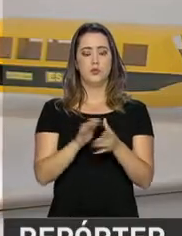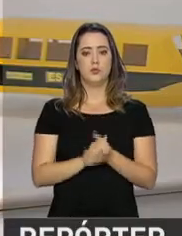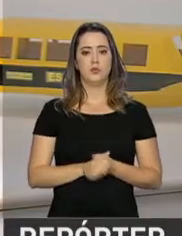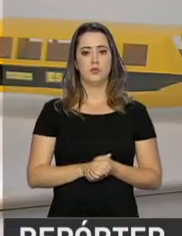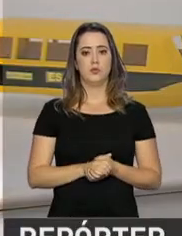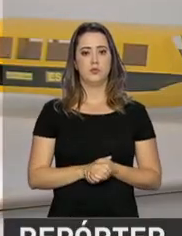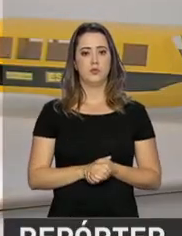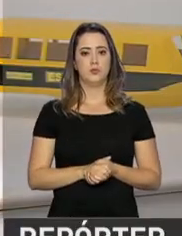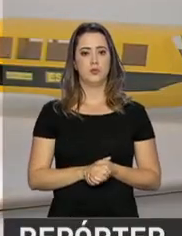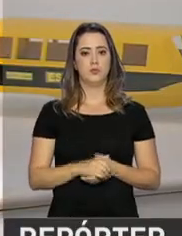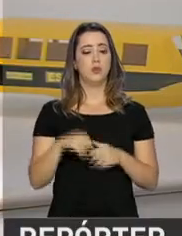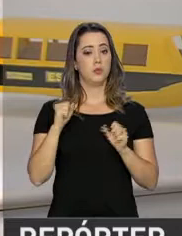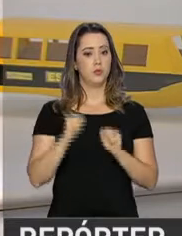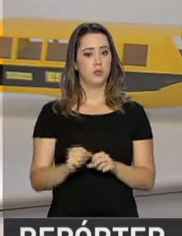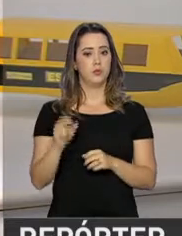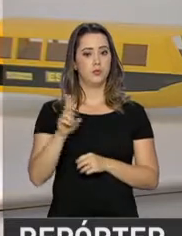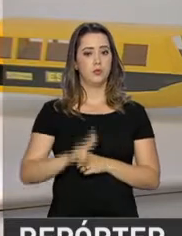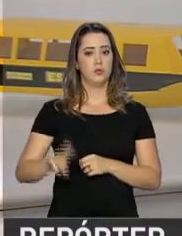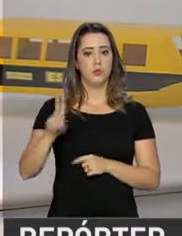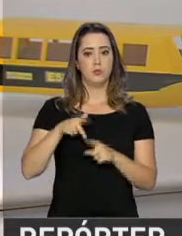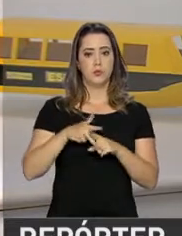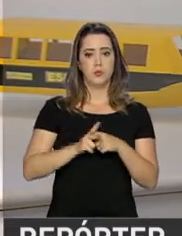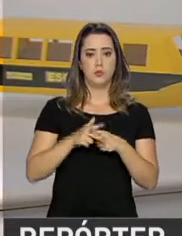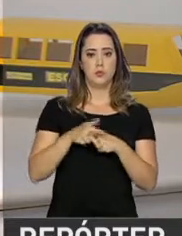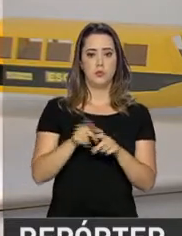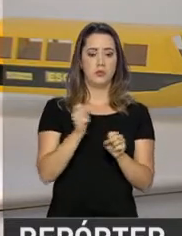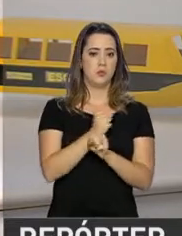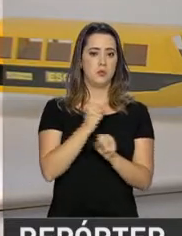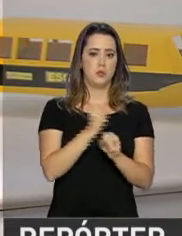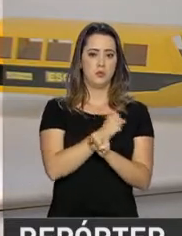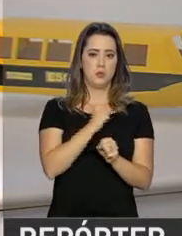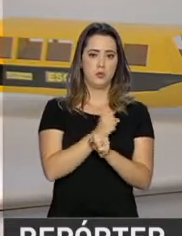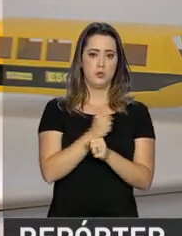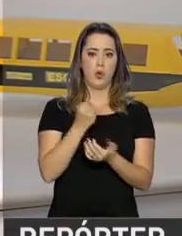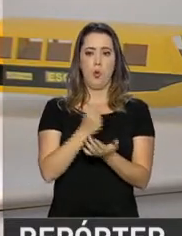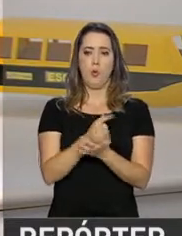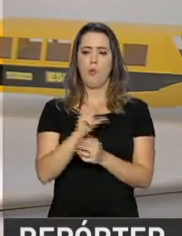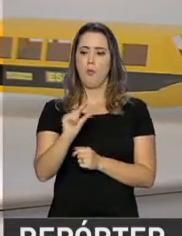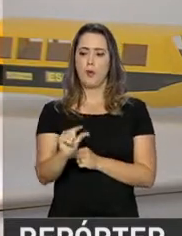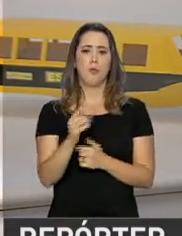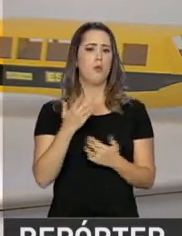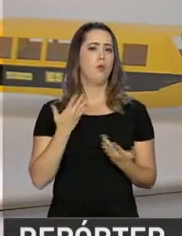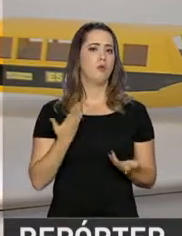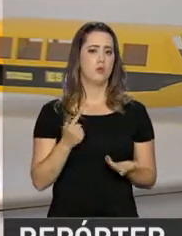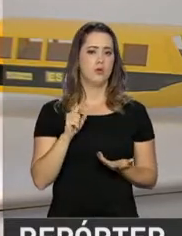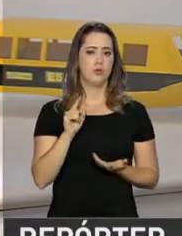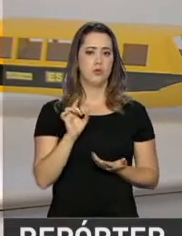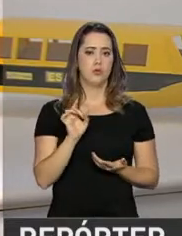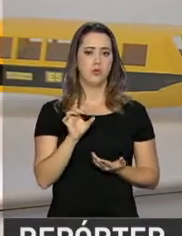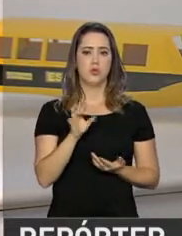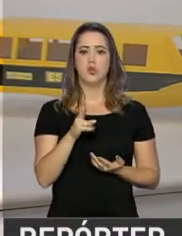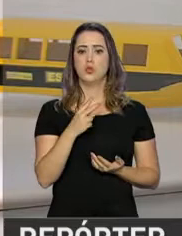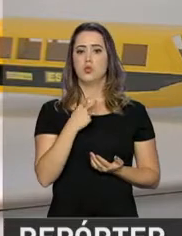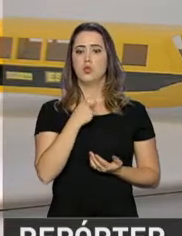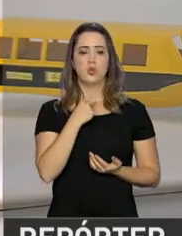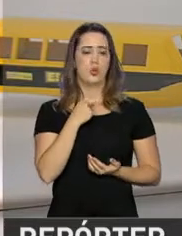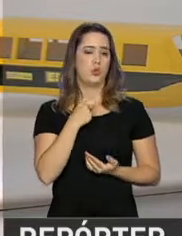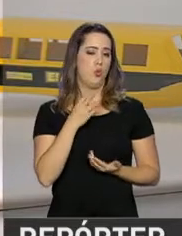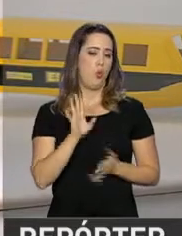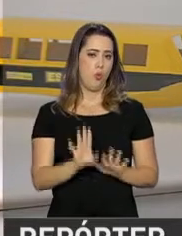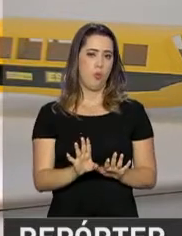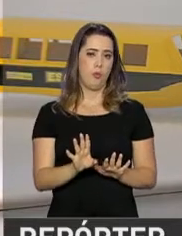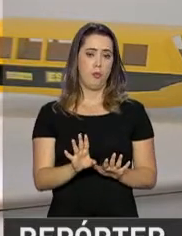utilizar em todas em reparos em pequenas aquisições sono ela só não pode só não pode